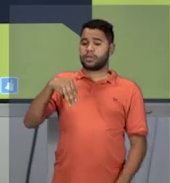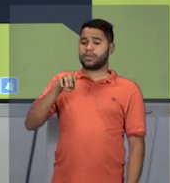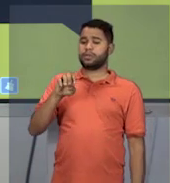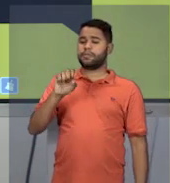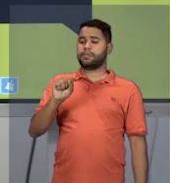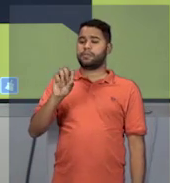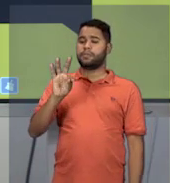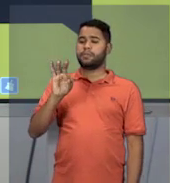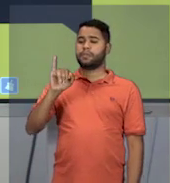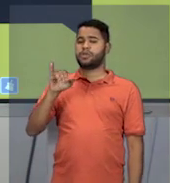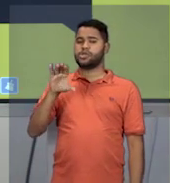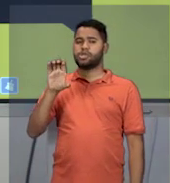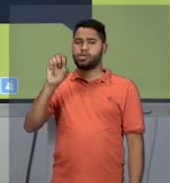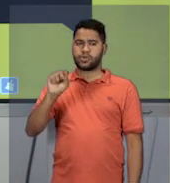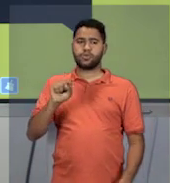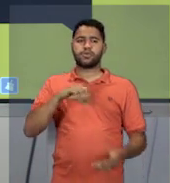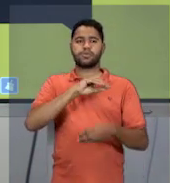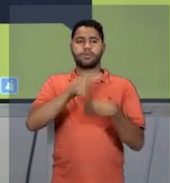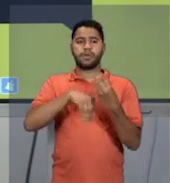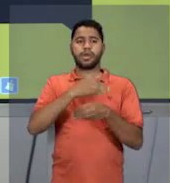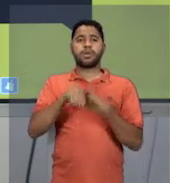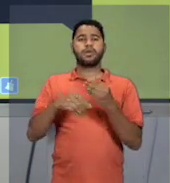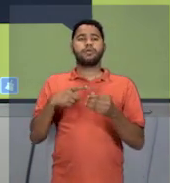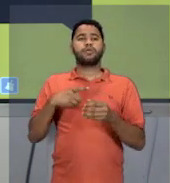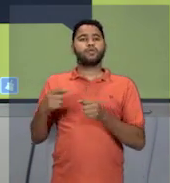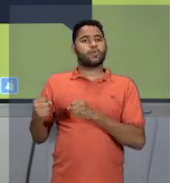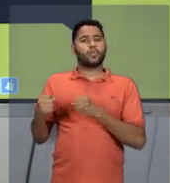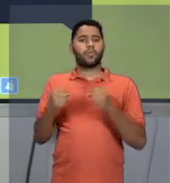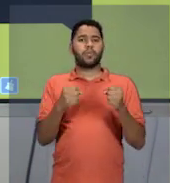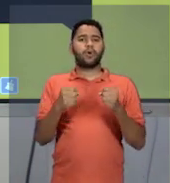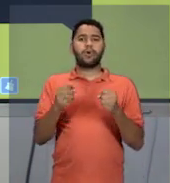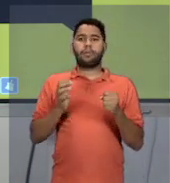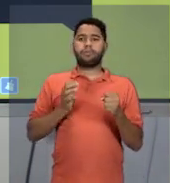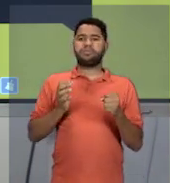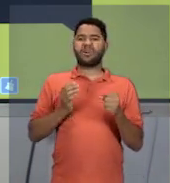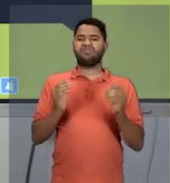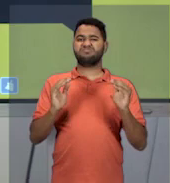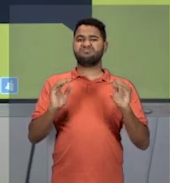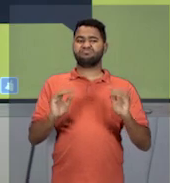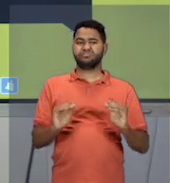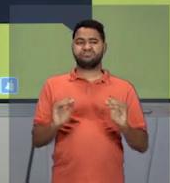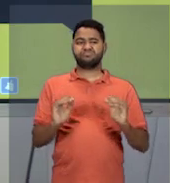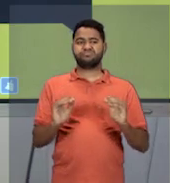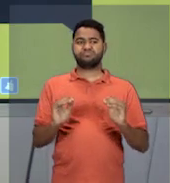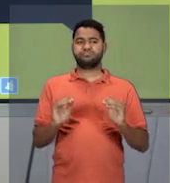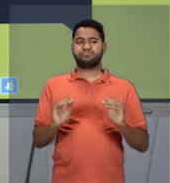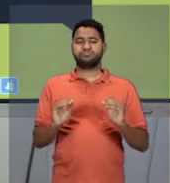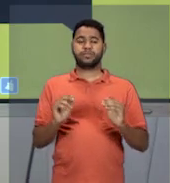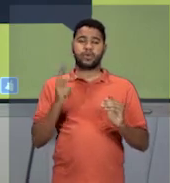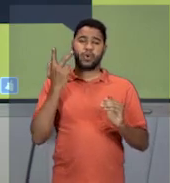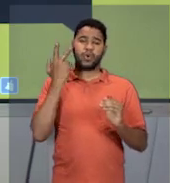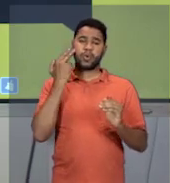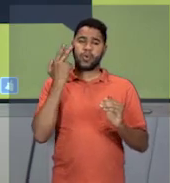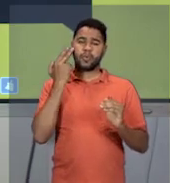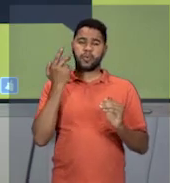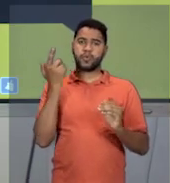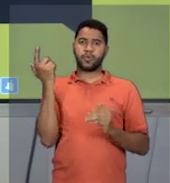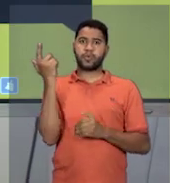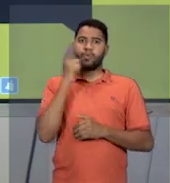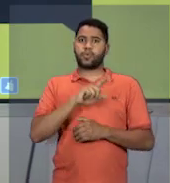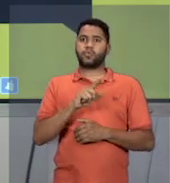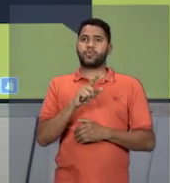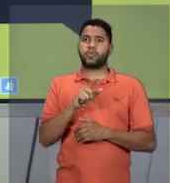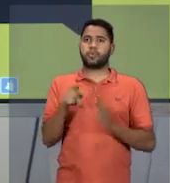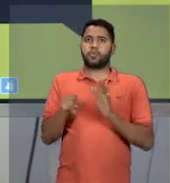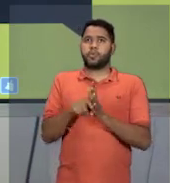eles tinham um poder político econômico muito baixo, né? Era a população comum. Eles não alcançavam nenhum